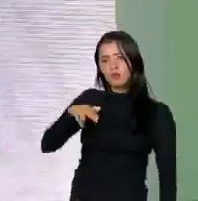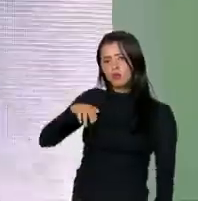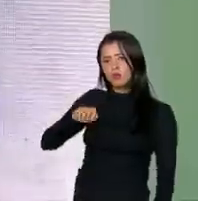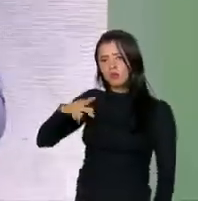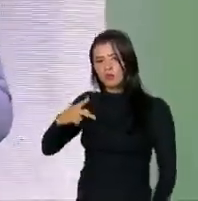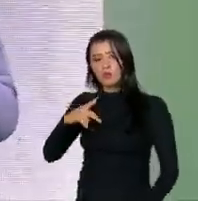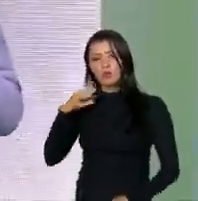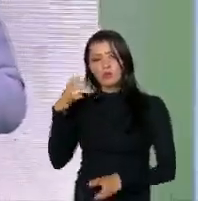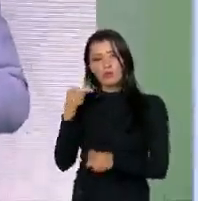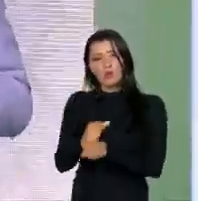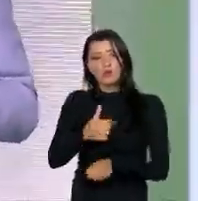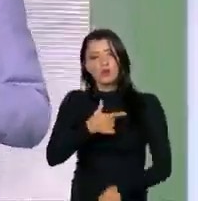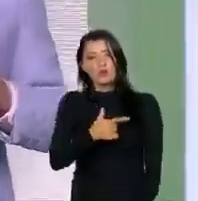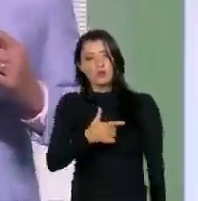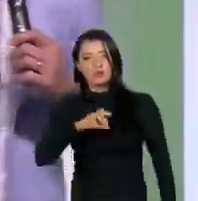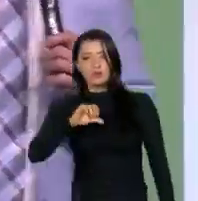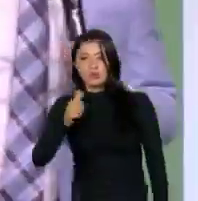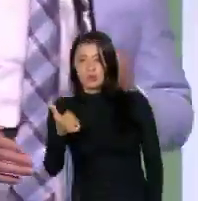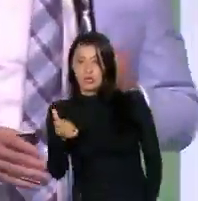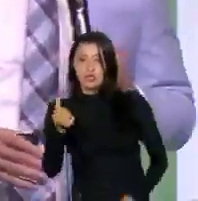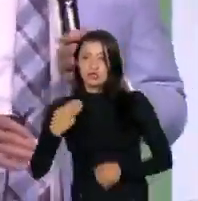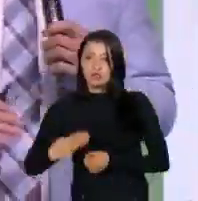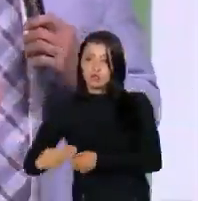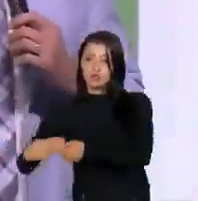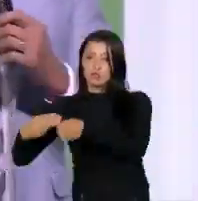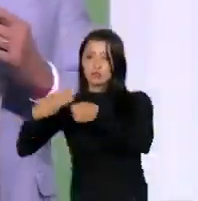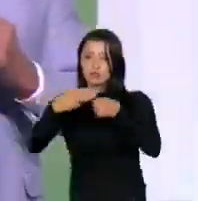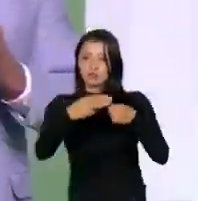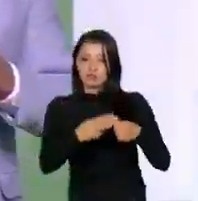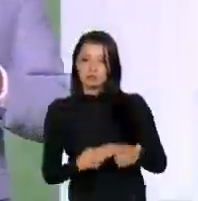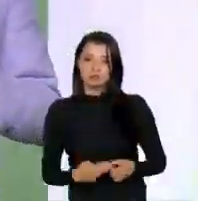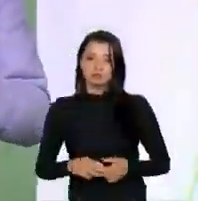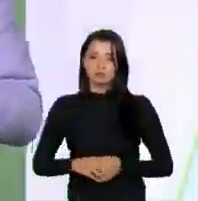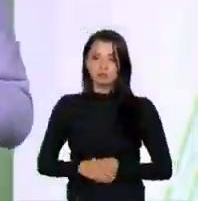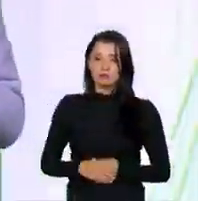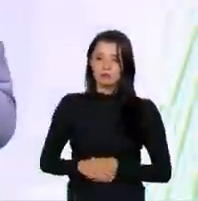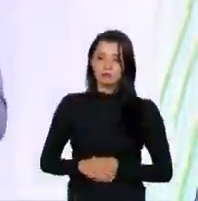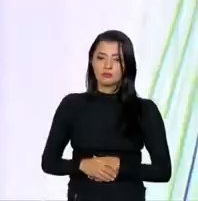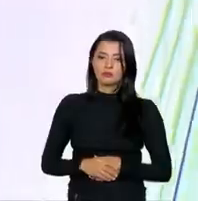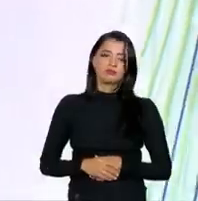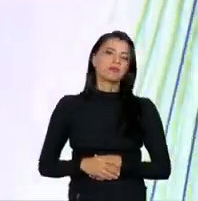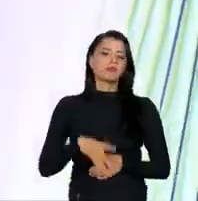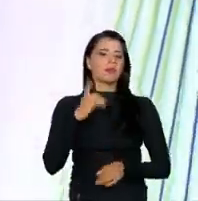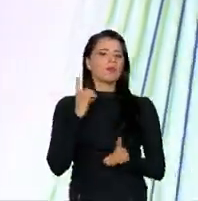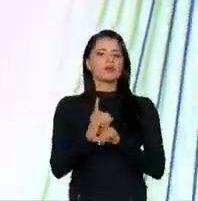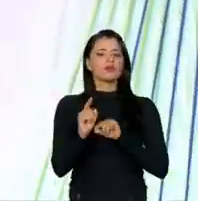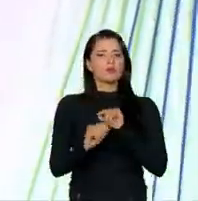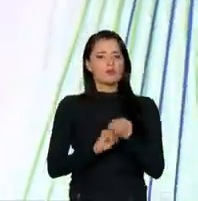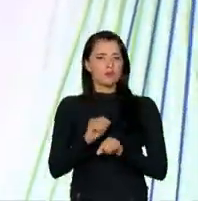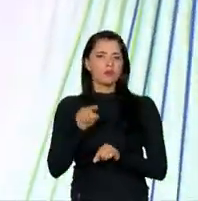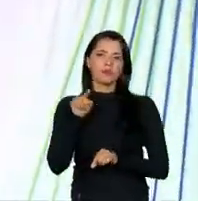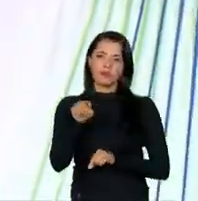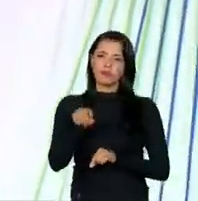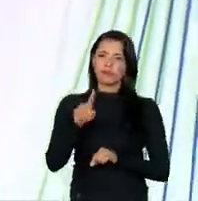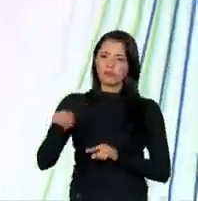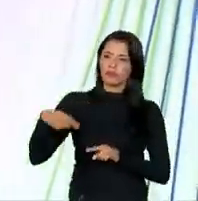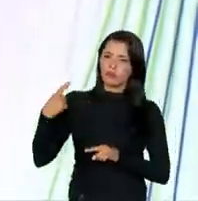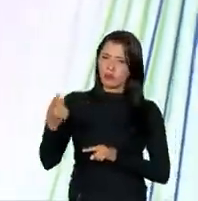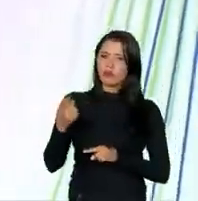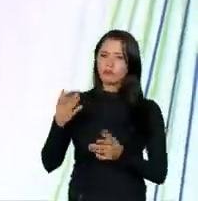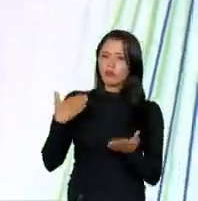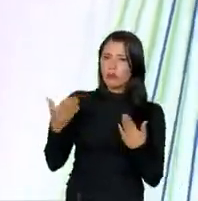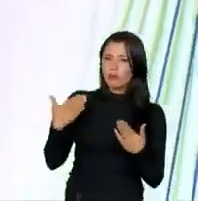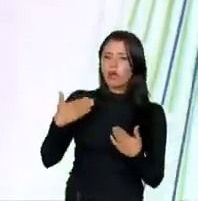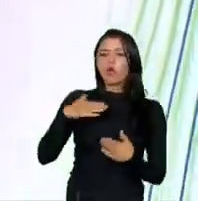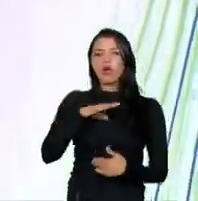contemplou aí 206 municípios, e nós definimos que isso, depois dialogado com